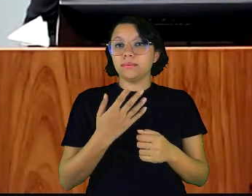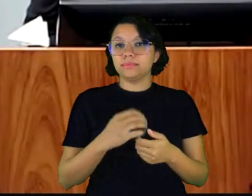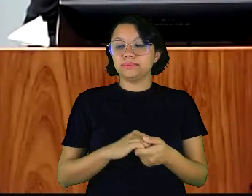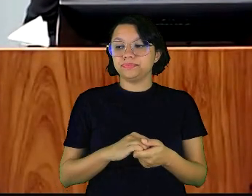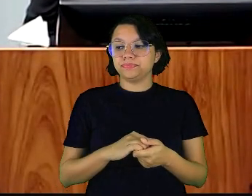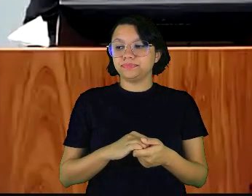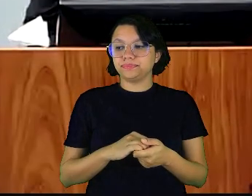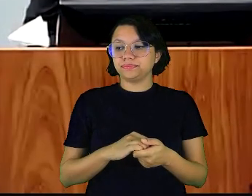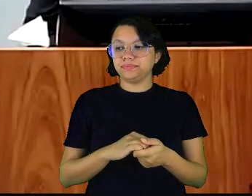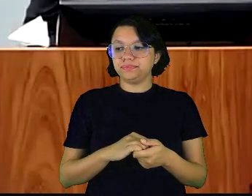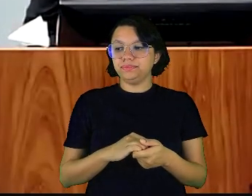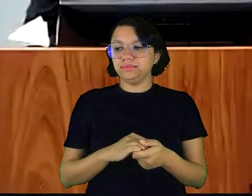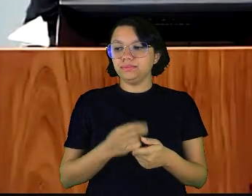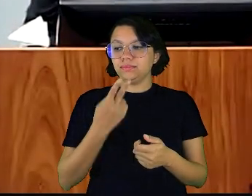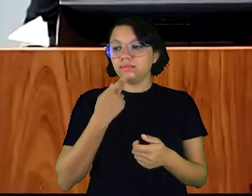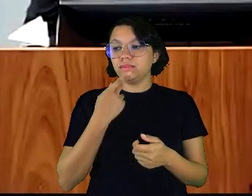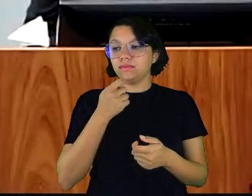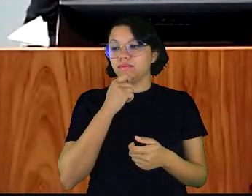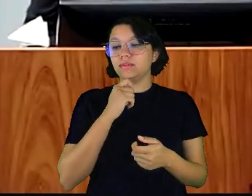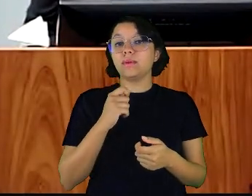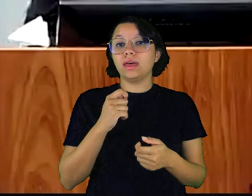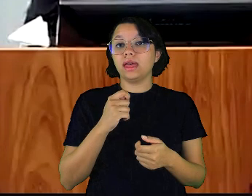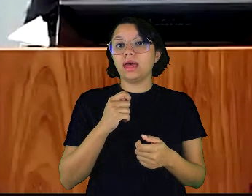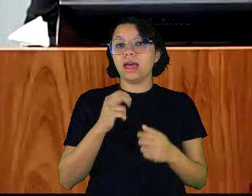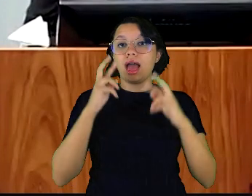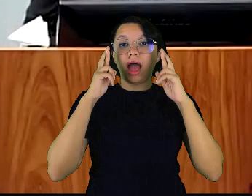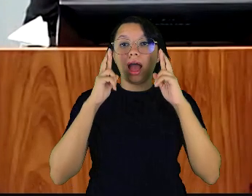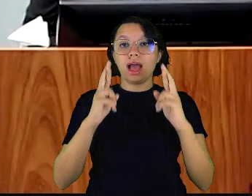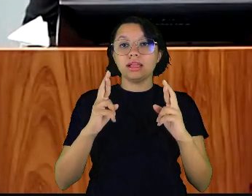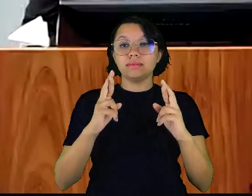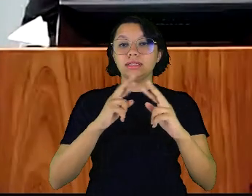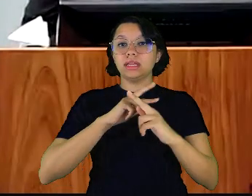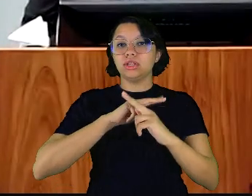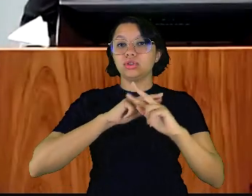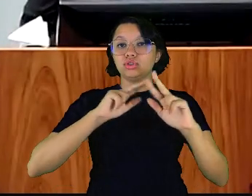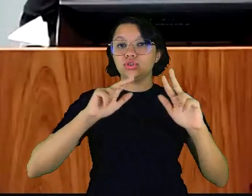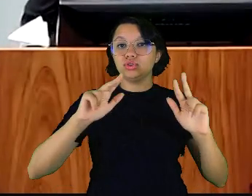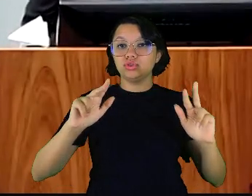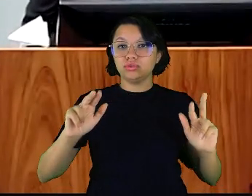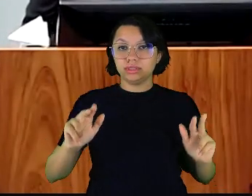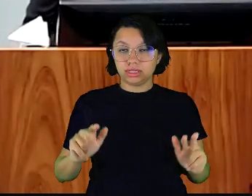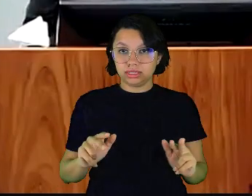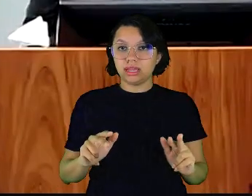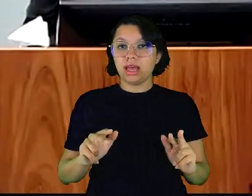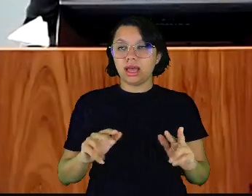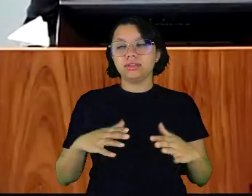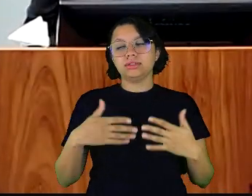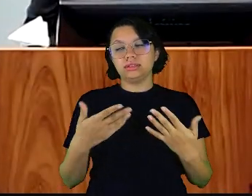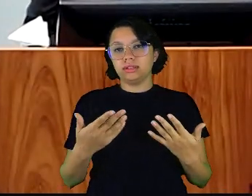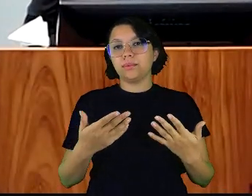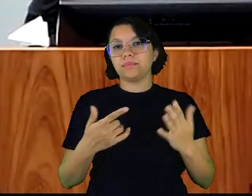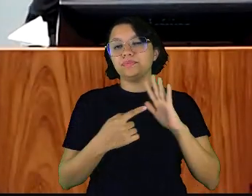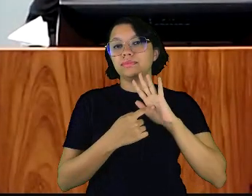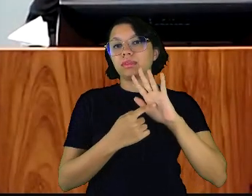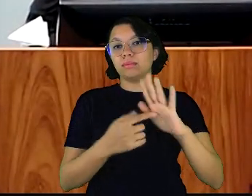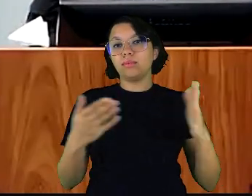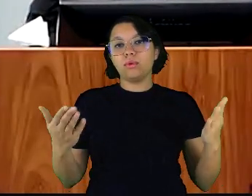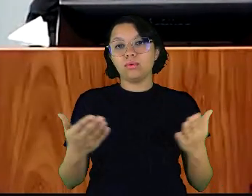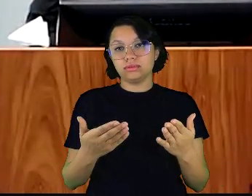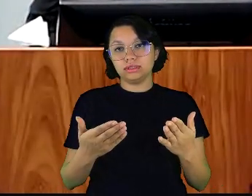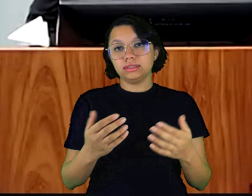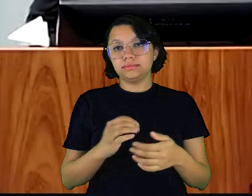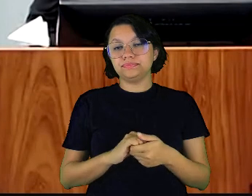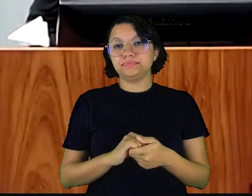trabalho. Digo mais, que a gente, respeitando a diversidade e a transversalidade, realmente está demonstrando